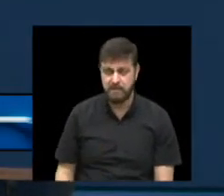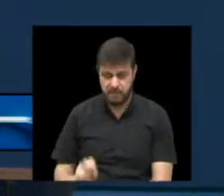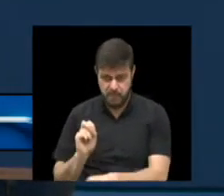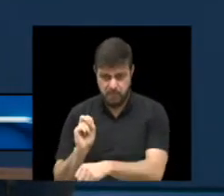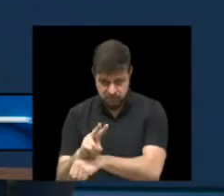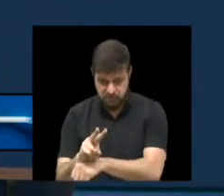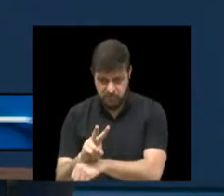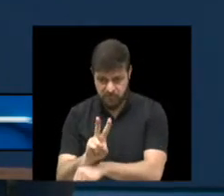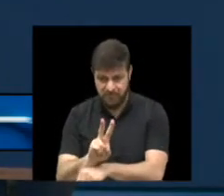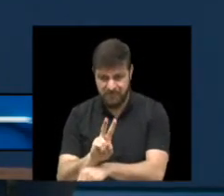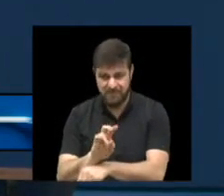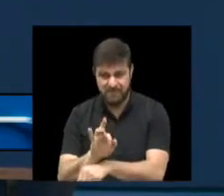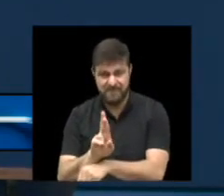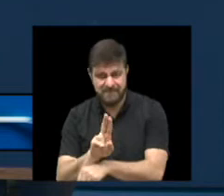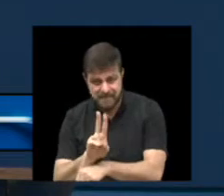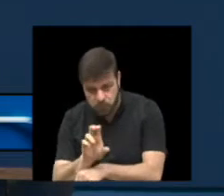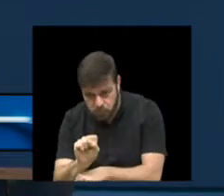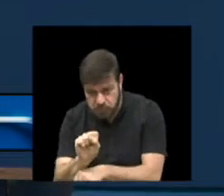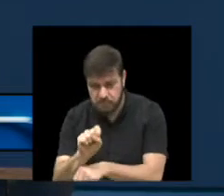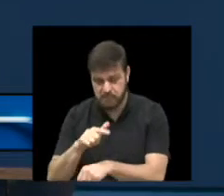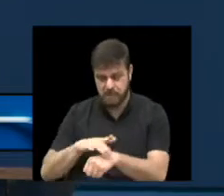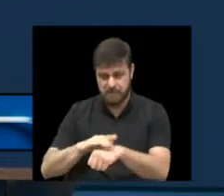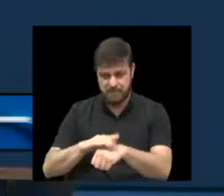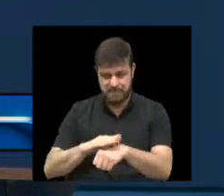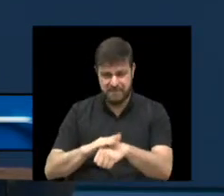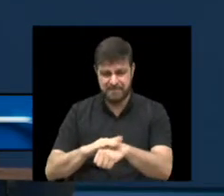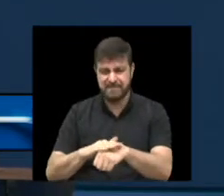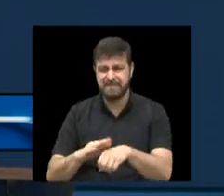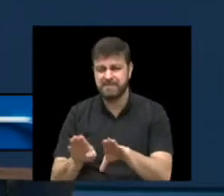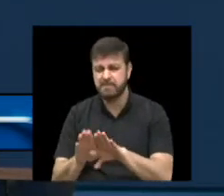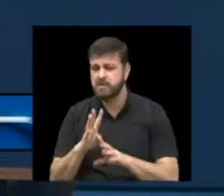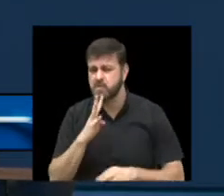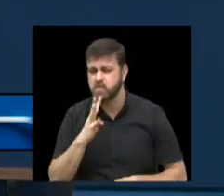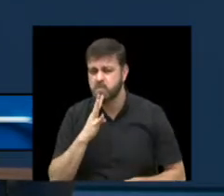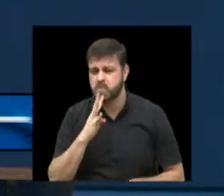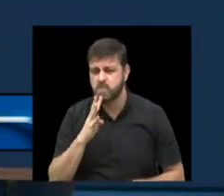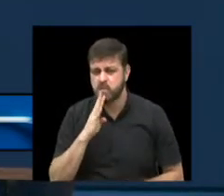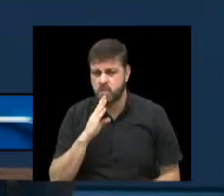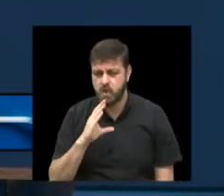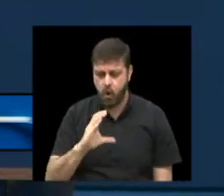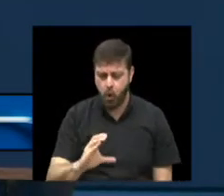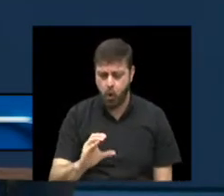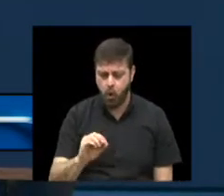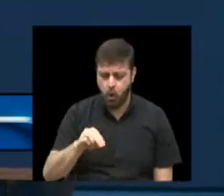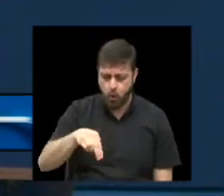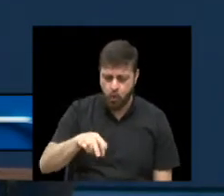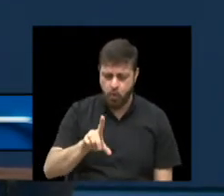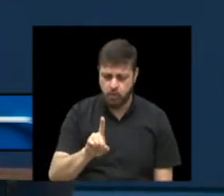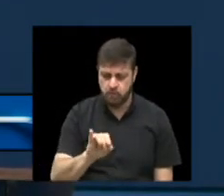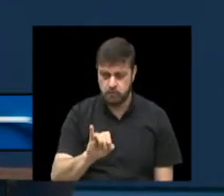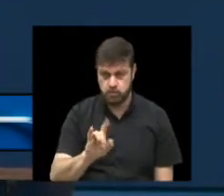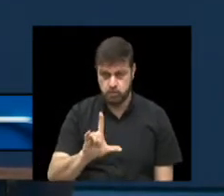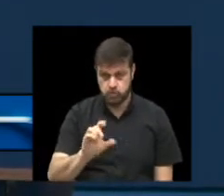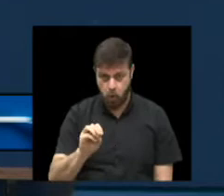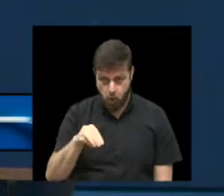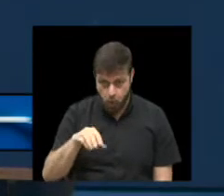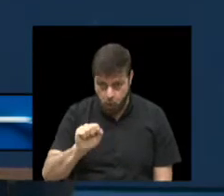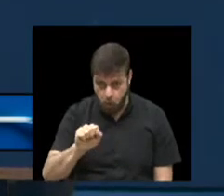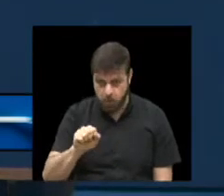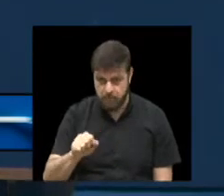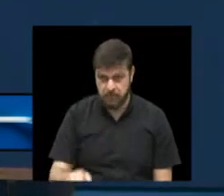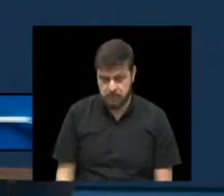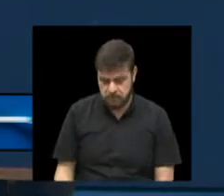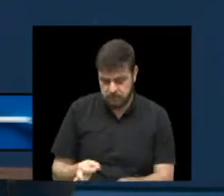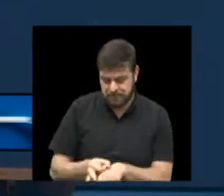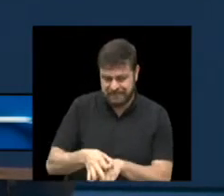Humano, que é uma patologia também conhecida como condiloma acuminado, verruga